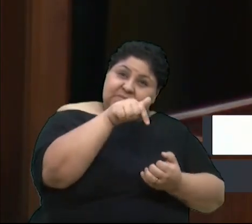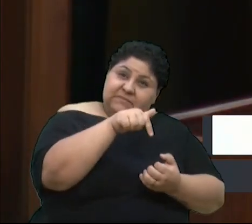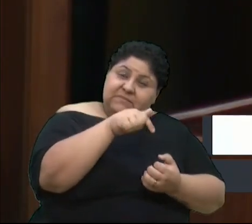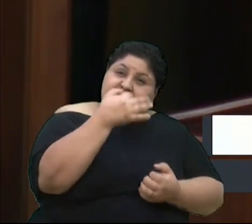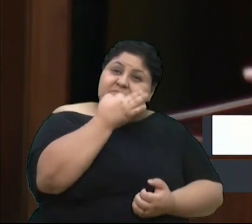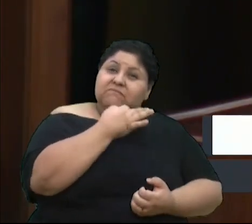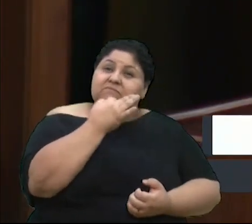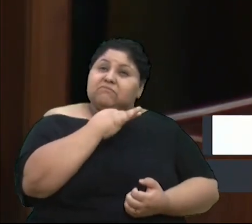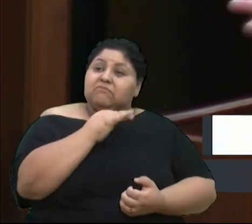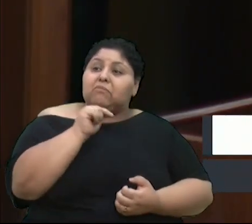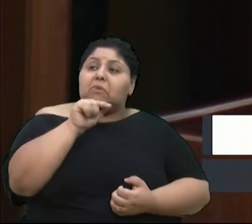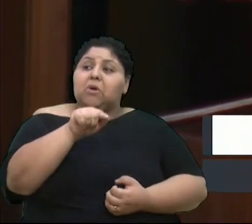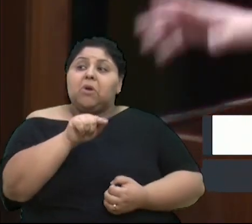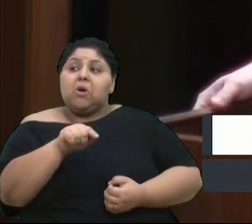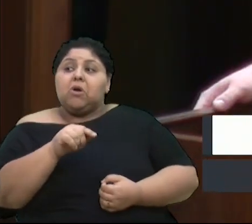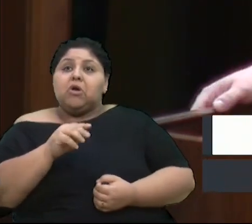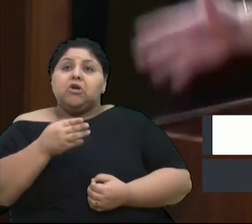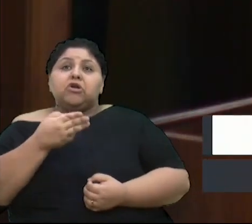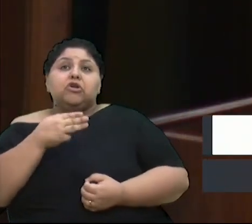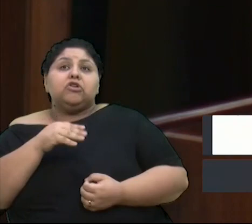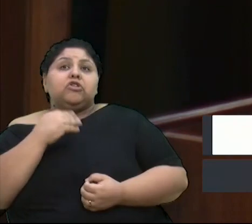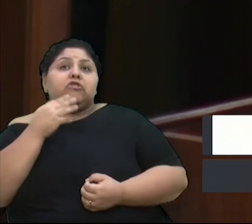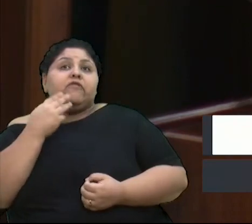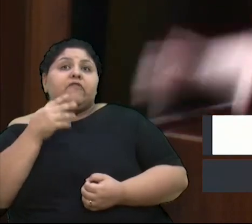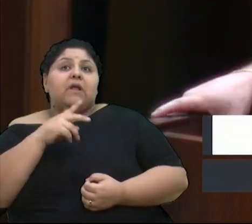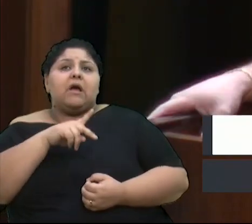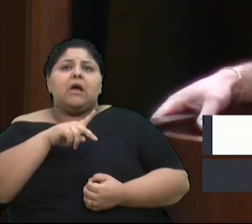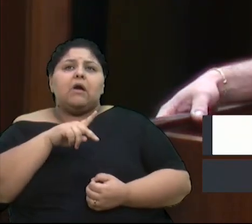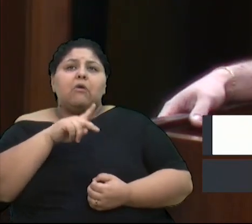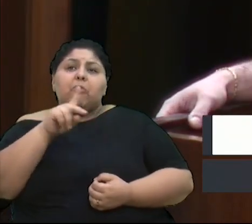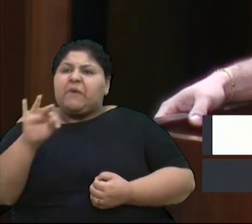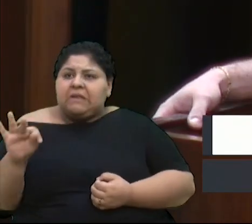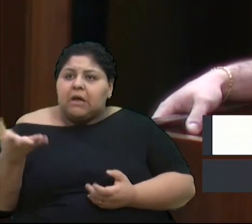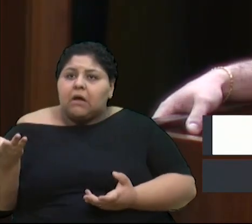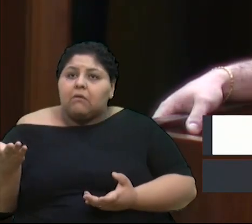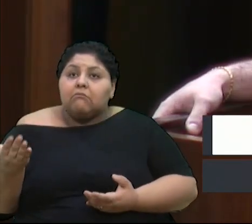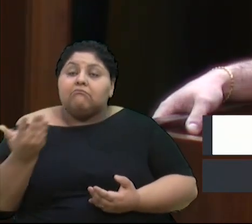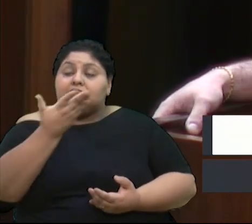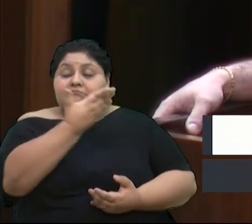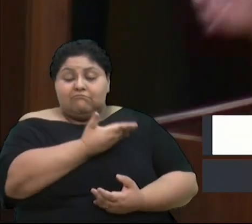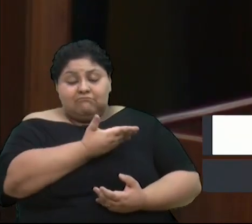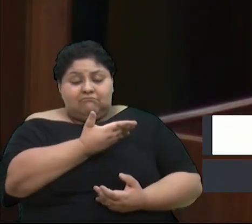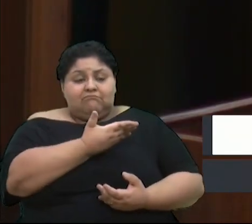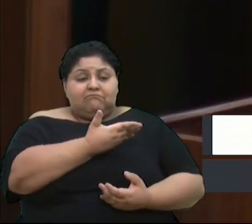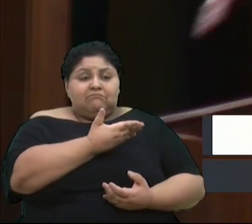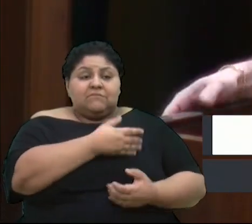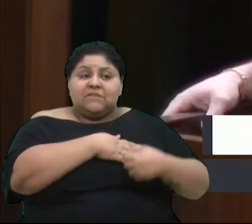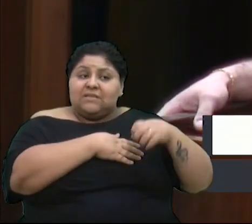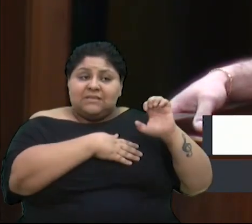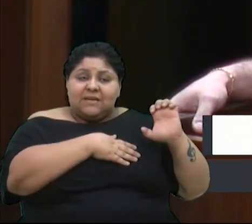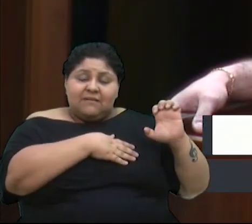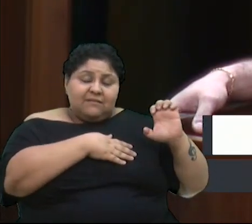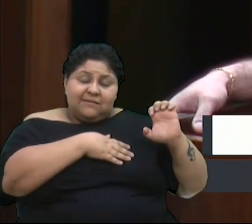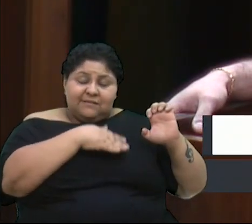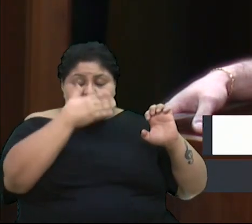Sul, dizendo, mas o senhor não vai sentar o pau no PT? Tá aí, ó. Tá aí. A esquerda, tá